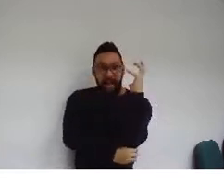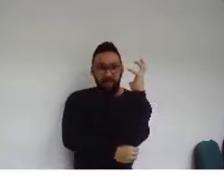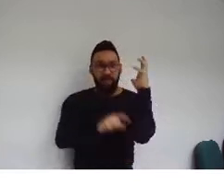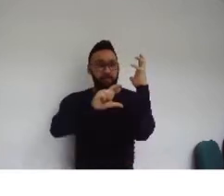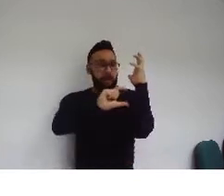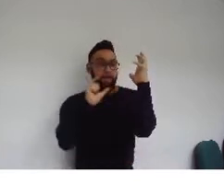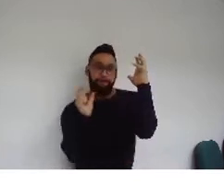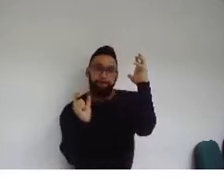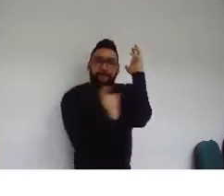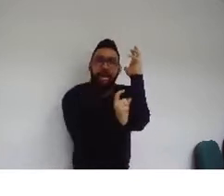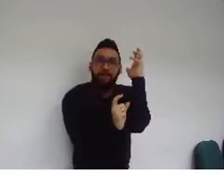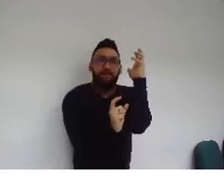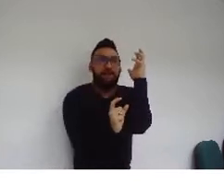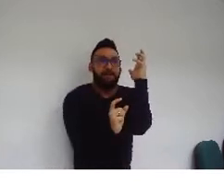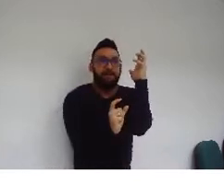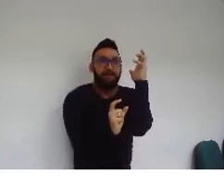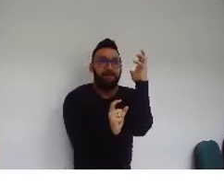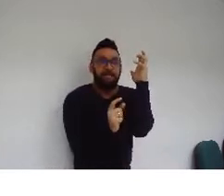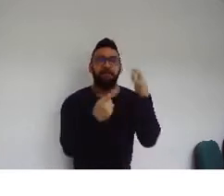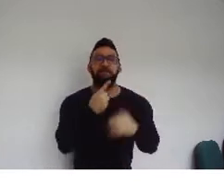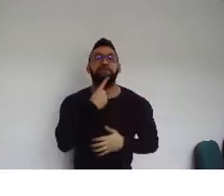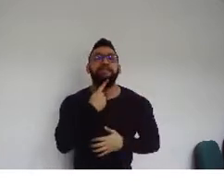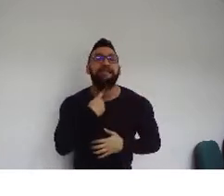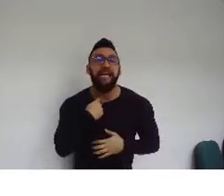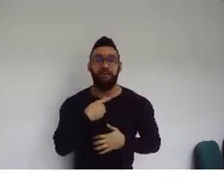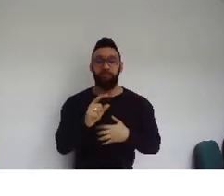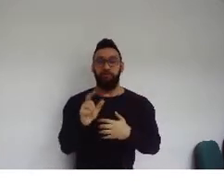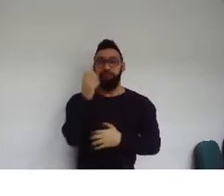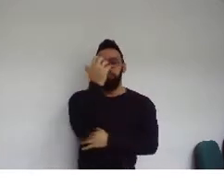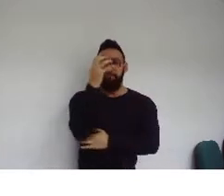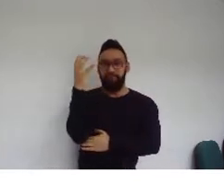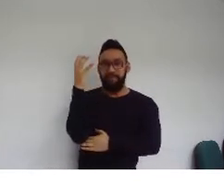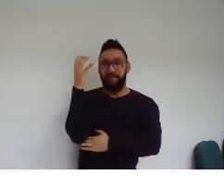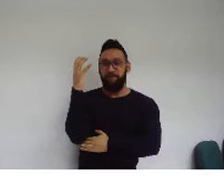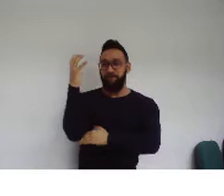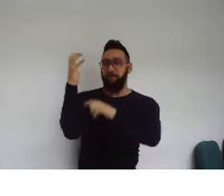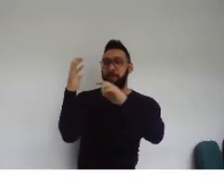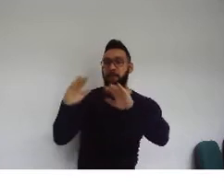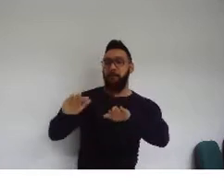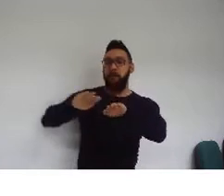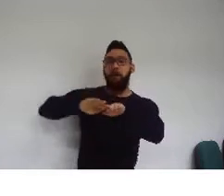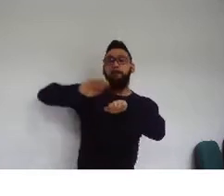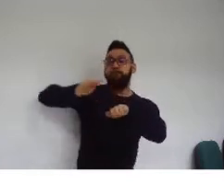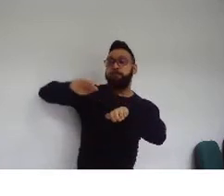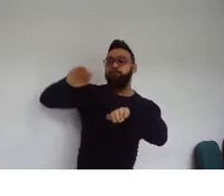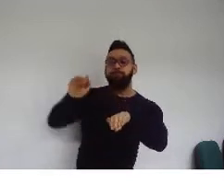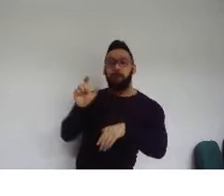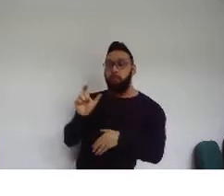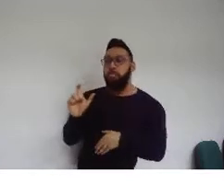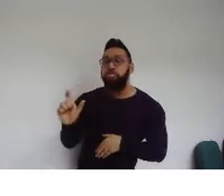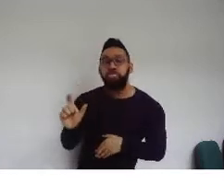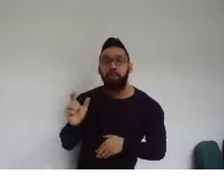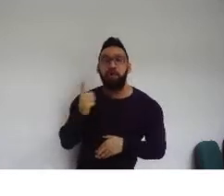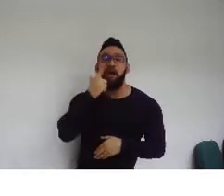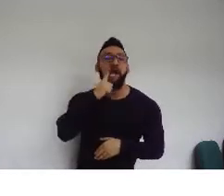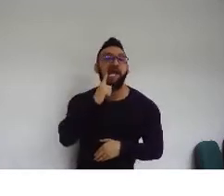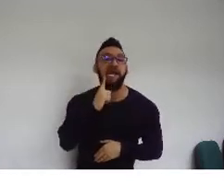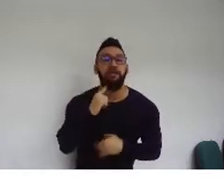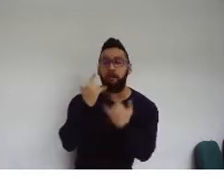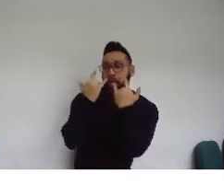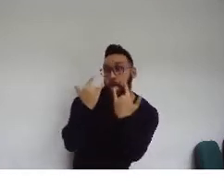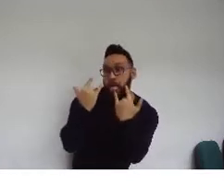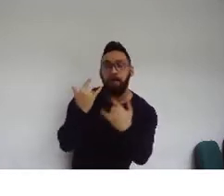interessa. Ele é um artista plástico. Na foto 4, o meu olhar de